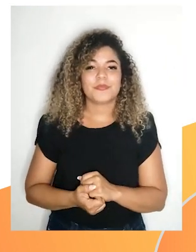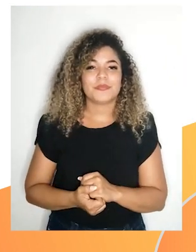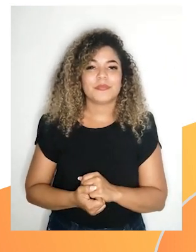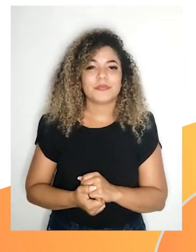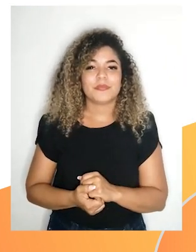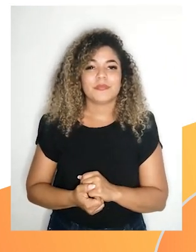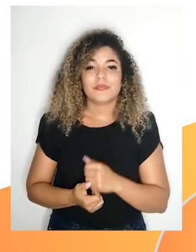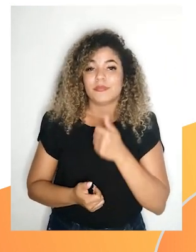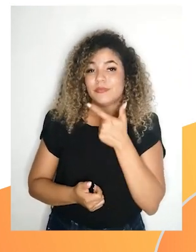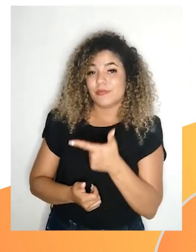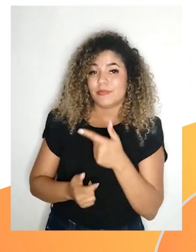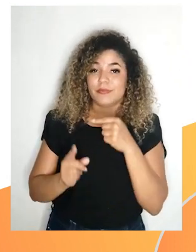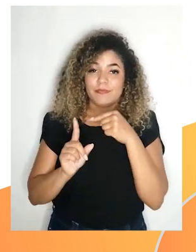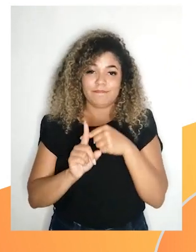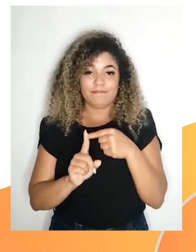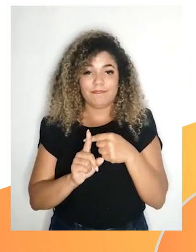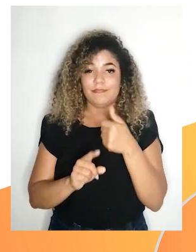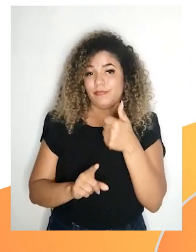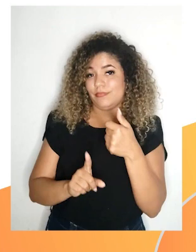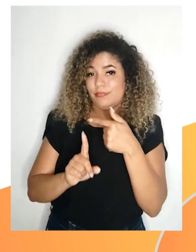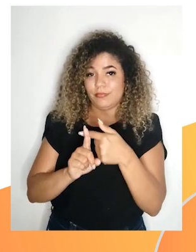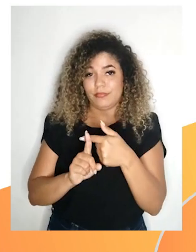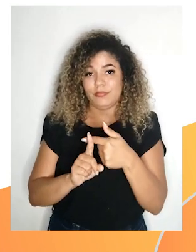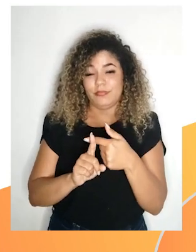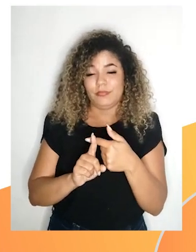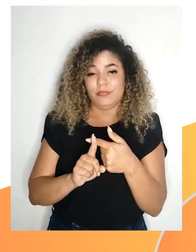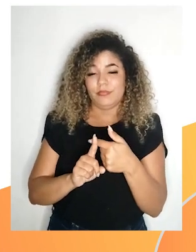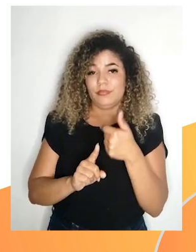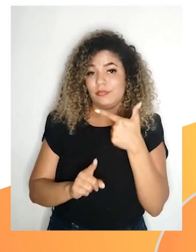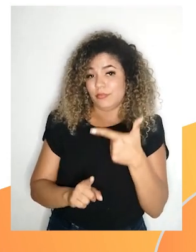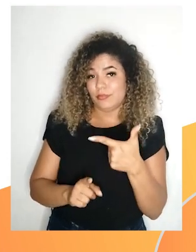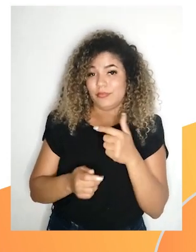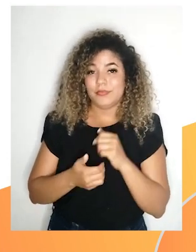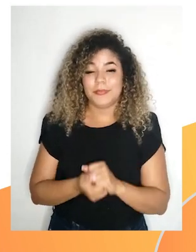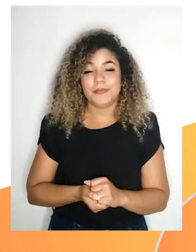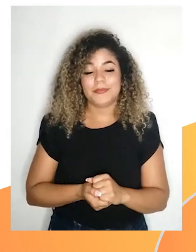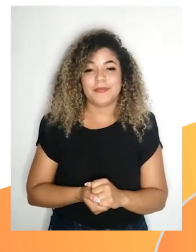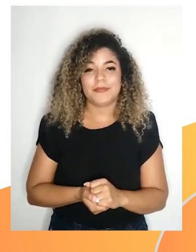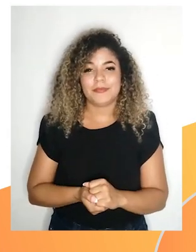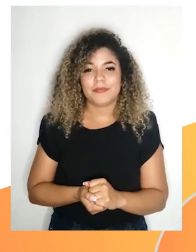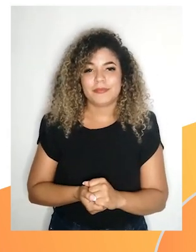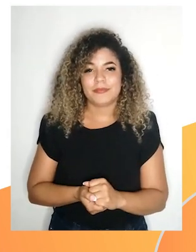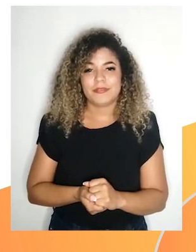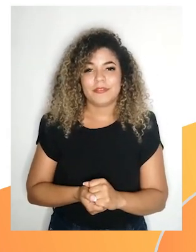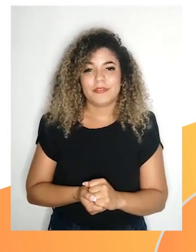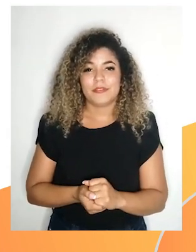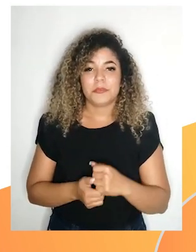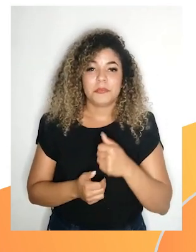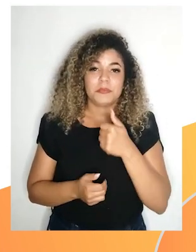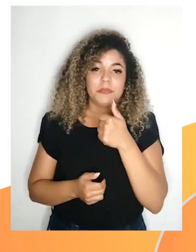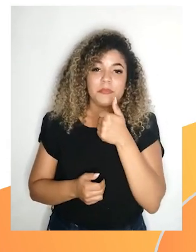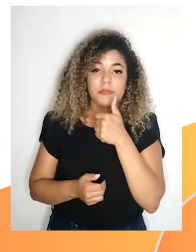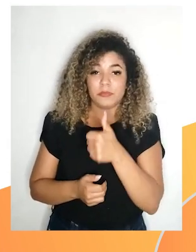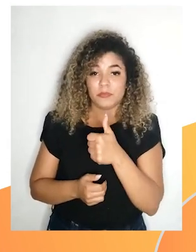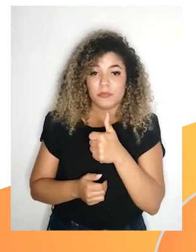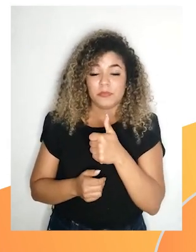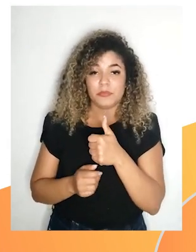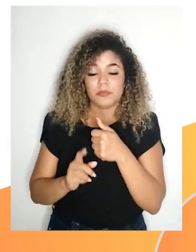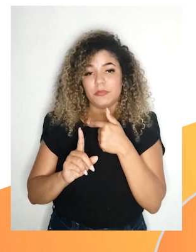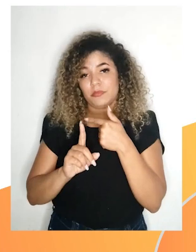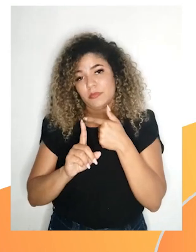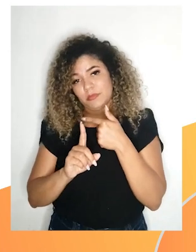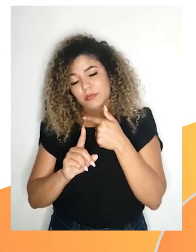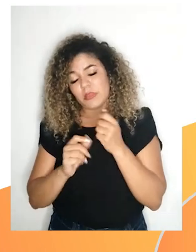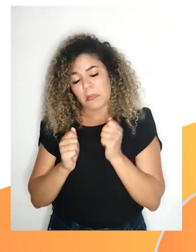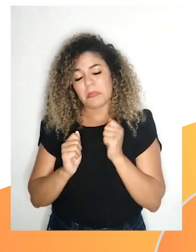também 2, 1 e 2. Vamos ter também